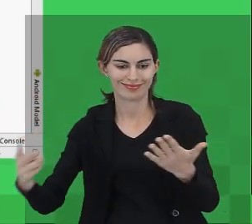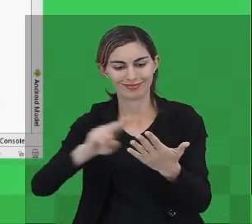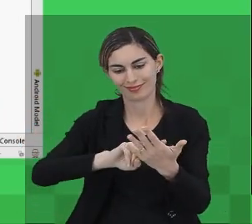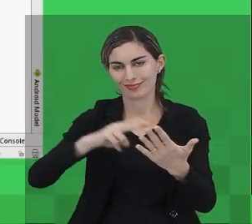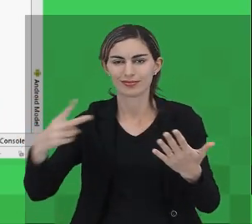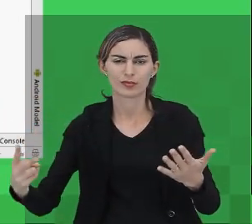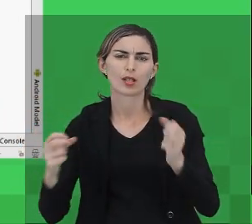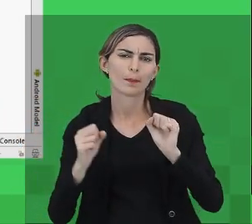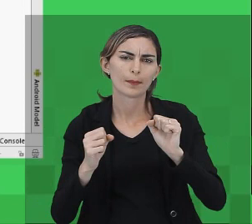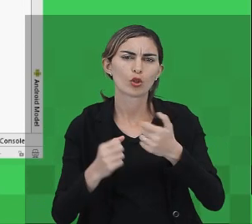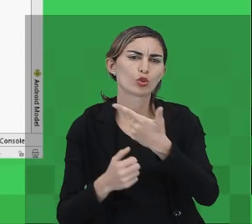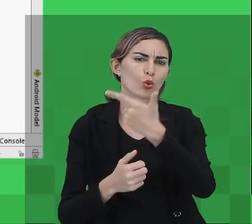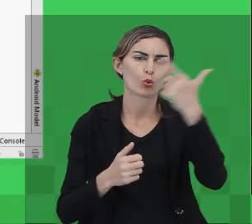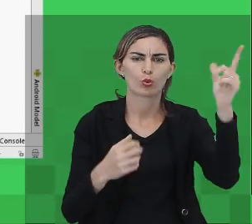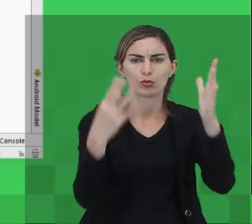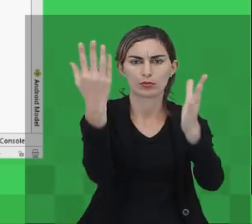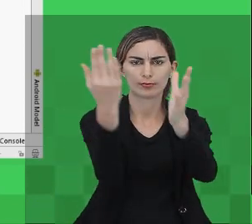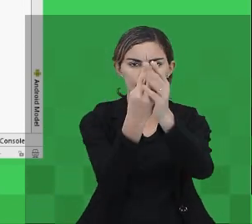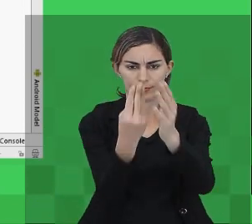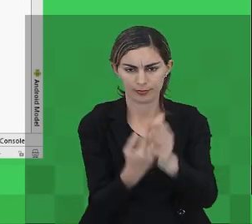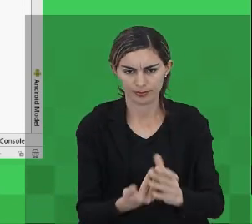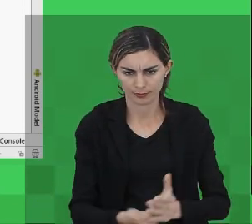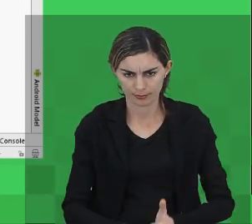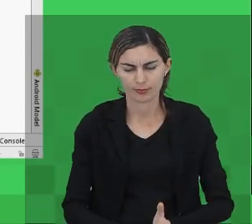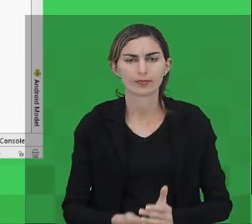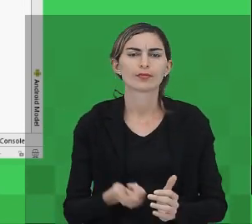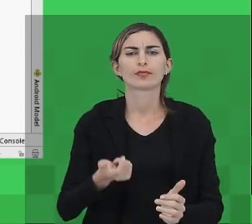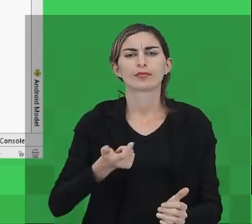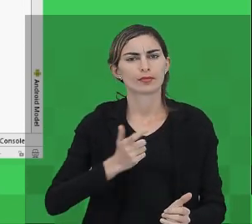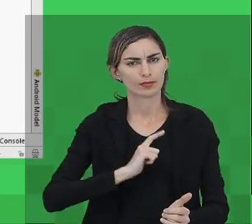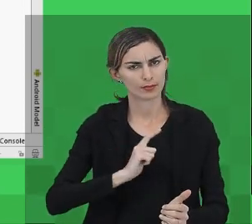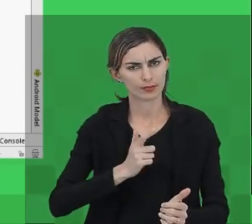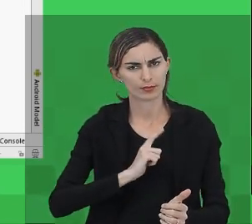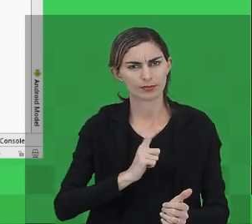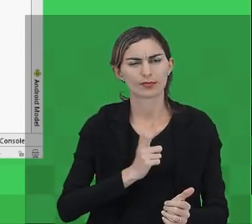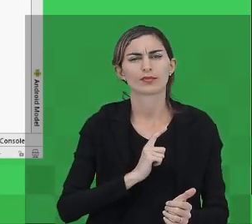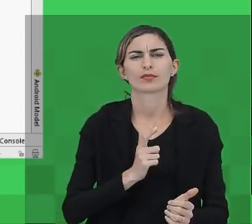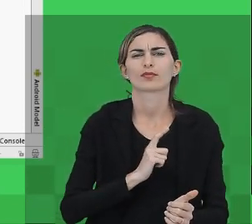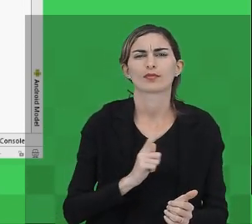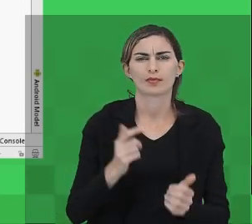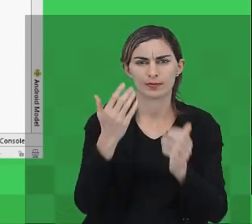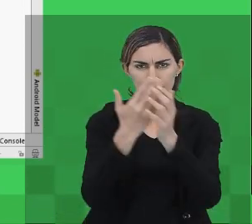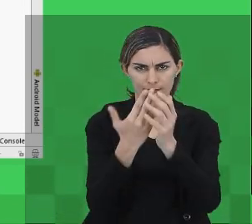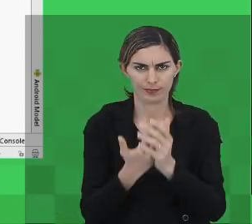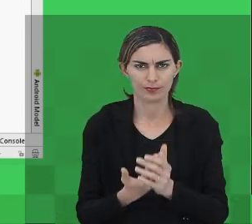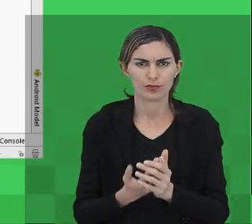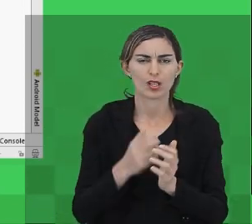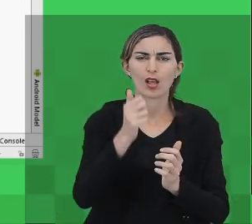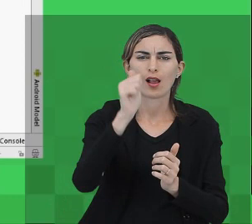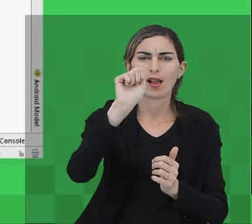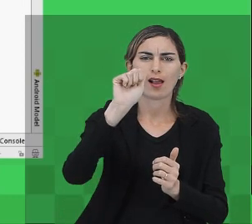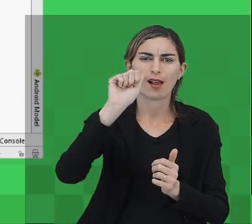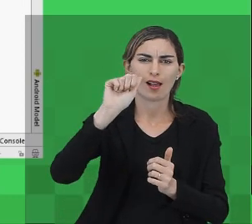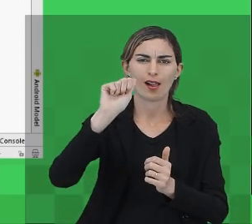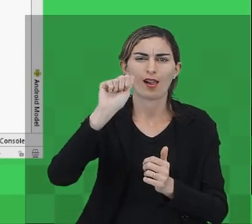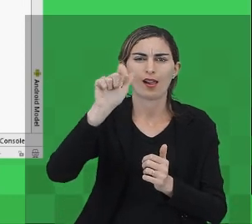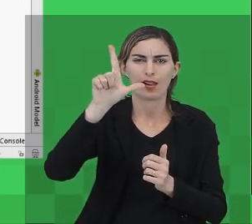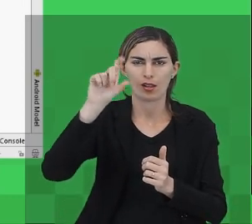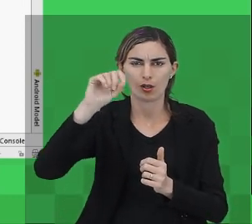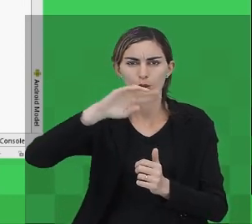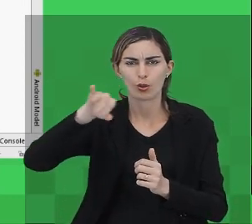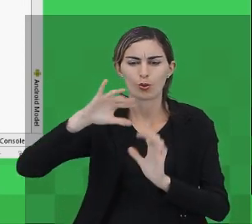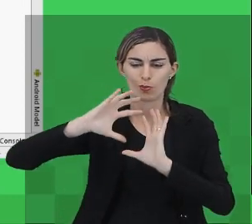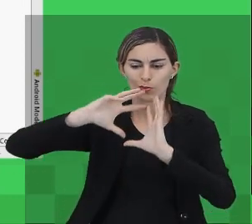as traduções. Então podemos ter outros arquivos que tenham o Alô